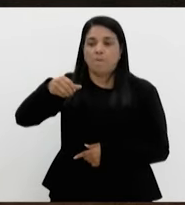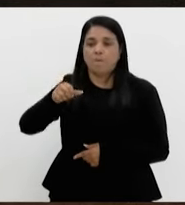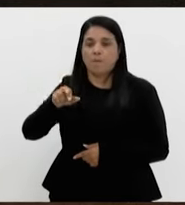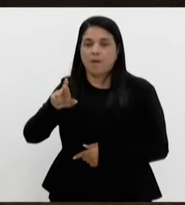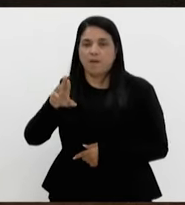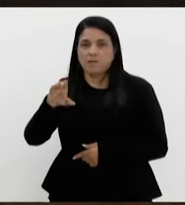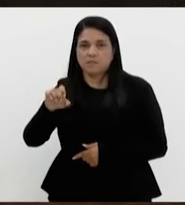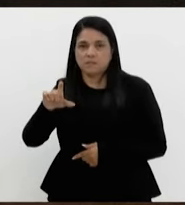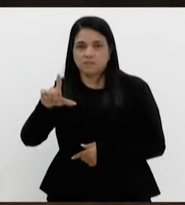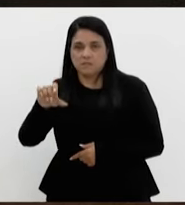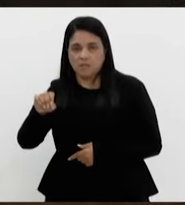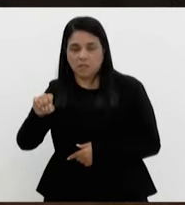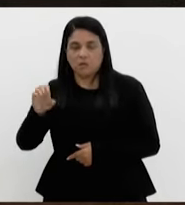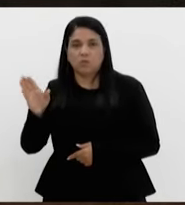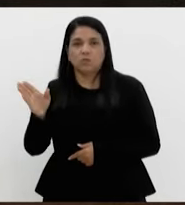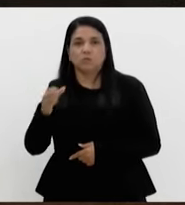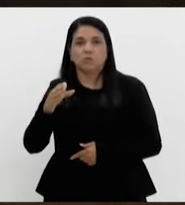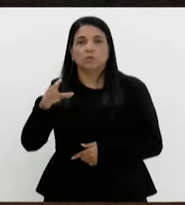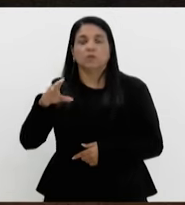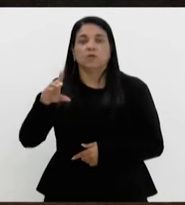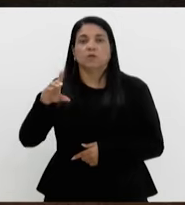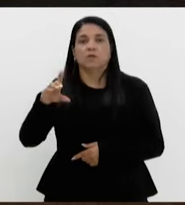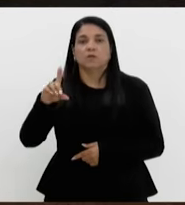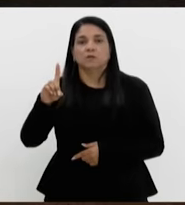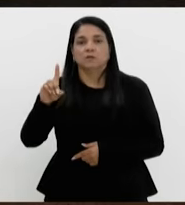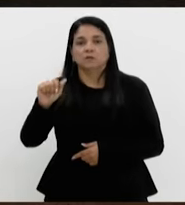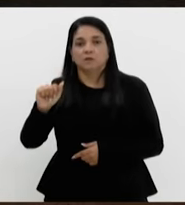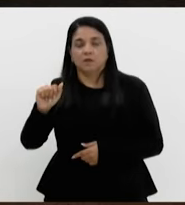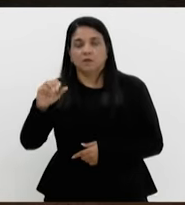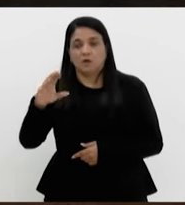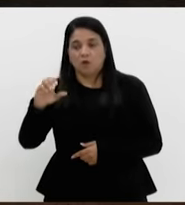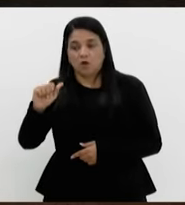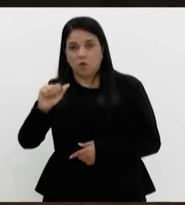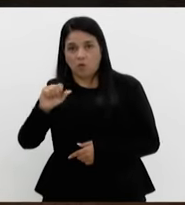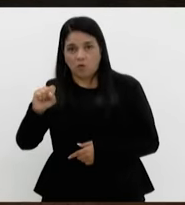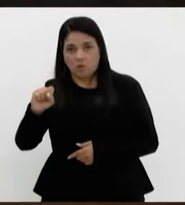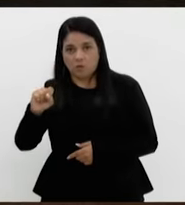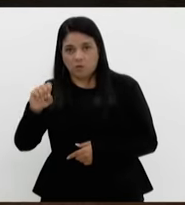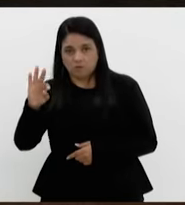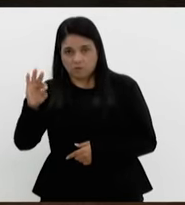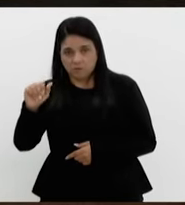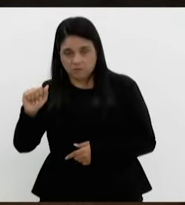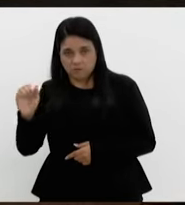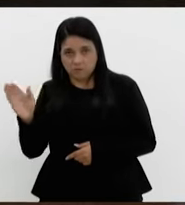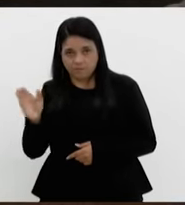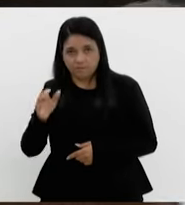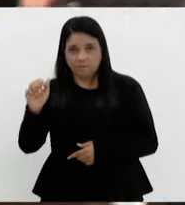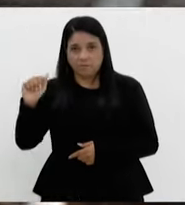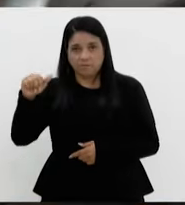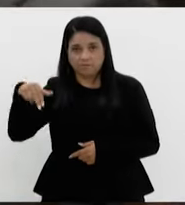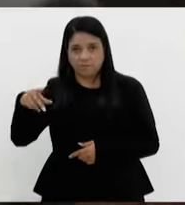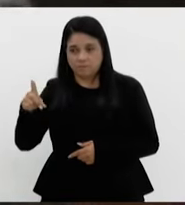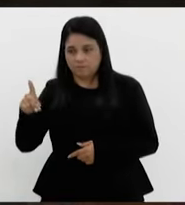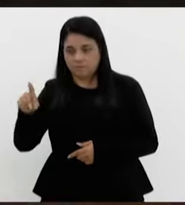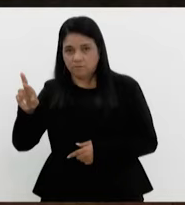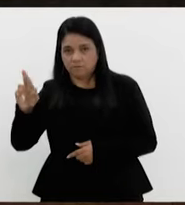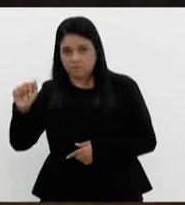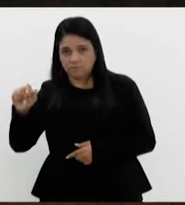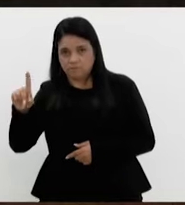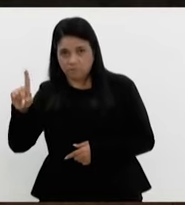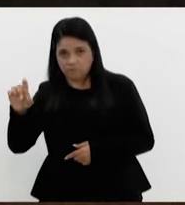Andrade, que se encontrava, Anderson. Aliás, que se encontra em regime de custódia Anderson.